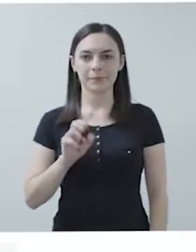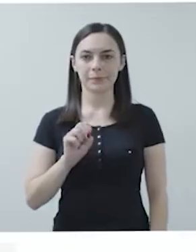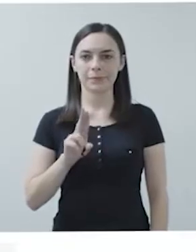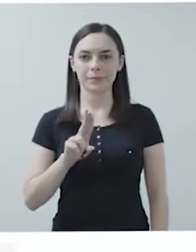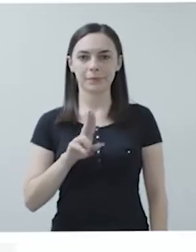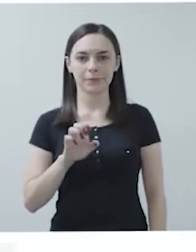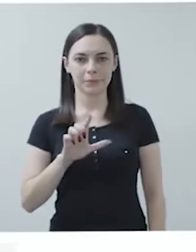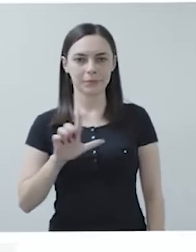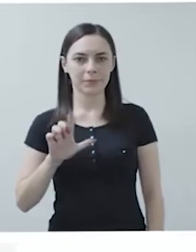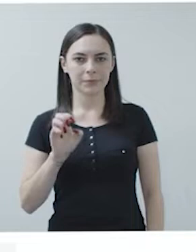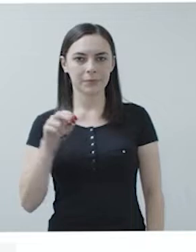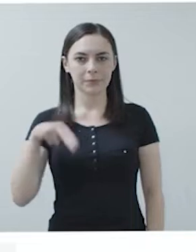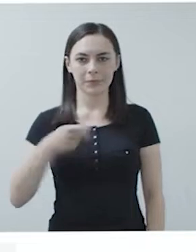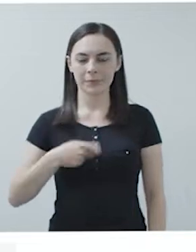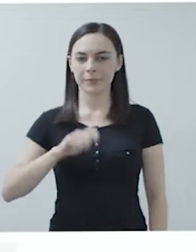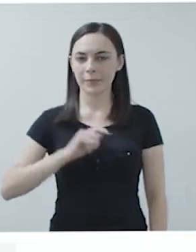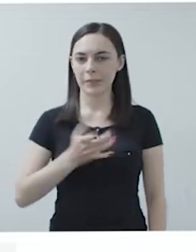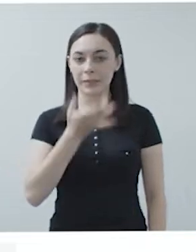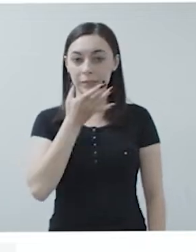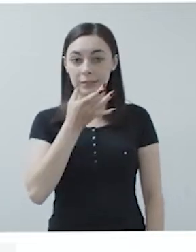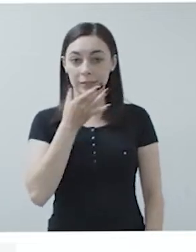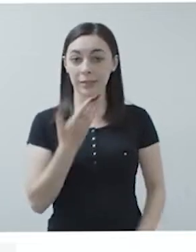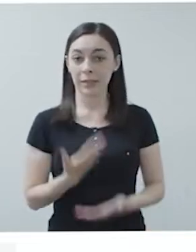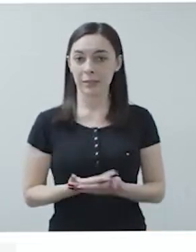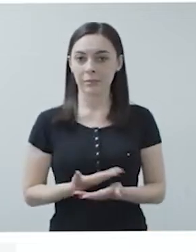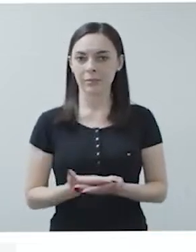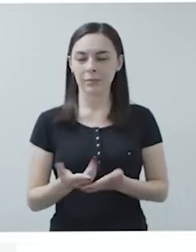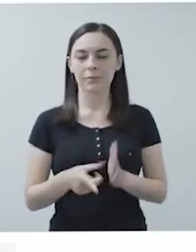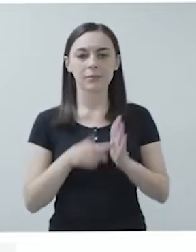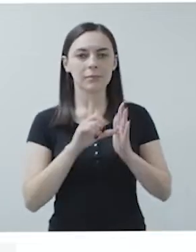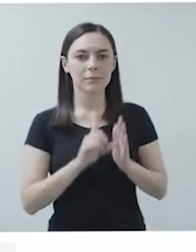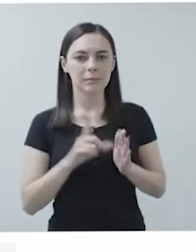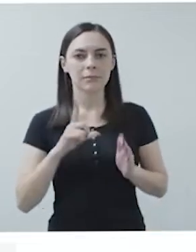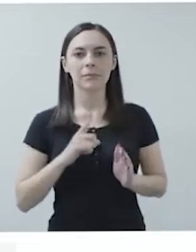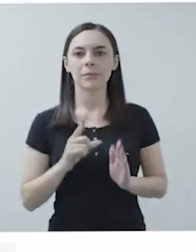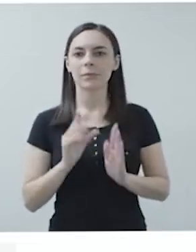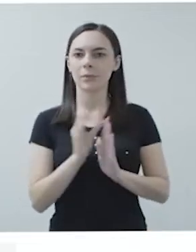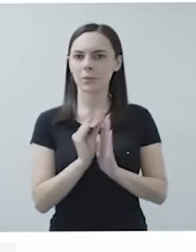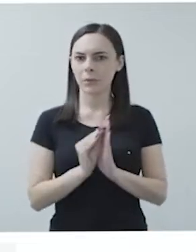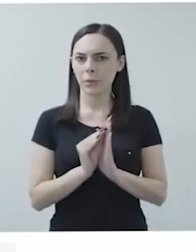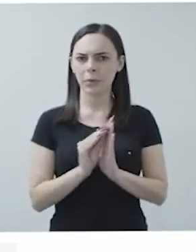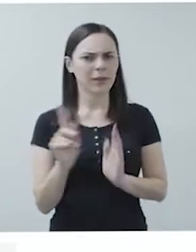professora Suelen. E antes da gente iniciar a nossa aula, vamos para